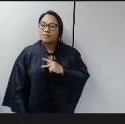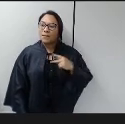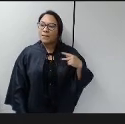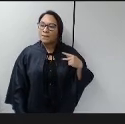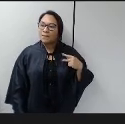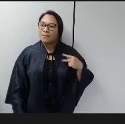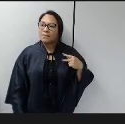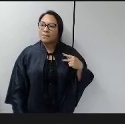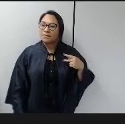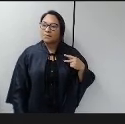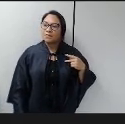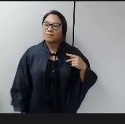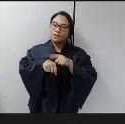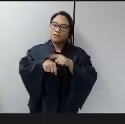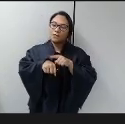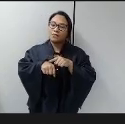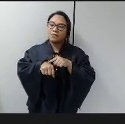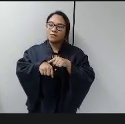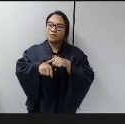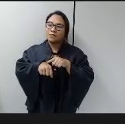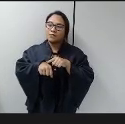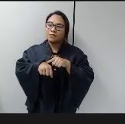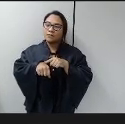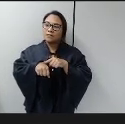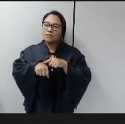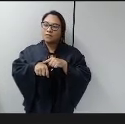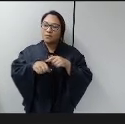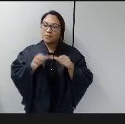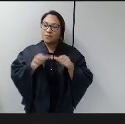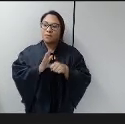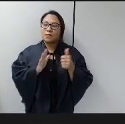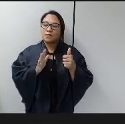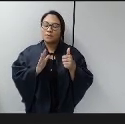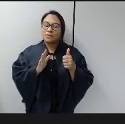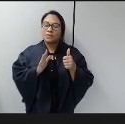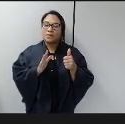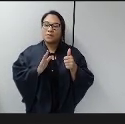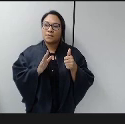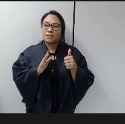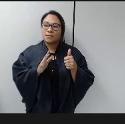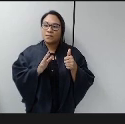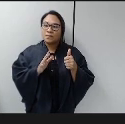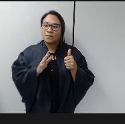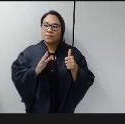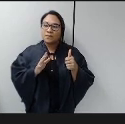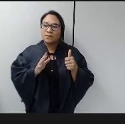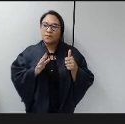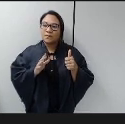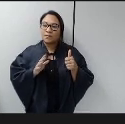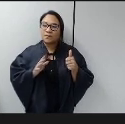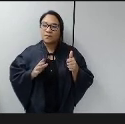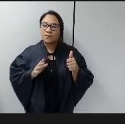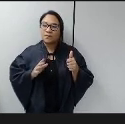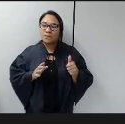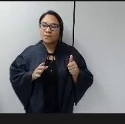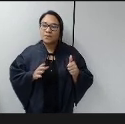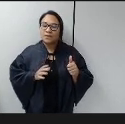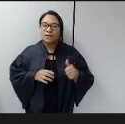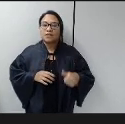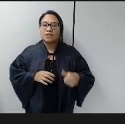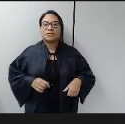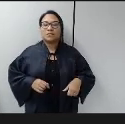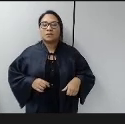só um minuto. Nós temos que primeiro garantir que não estamos mais sendo gravados ou...